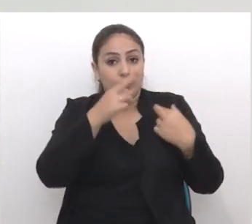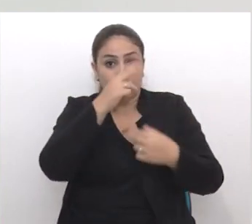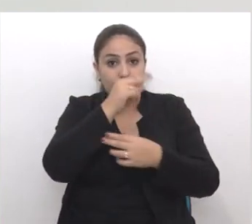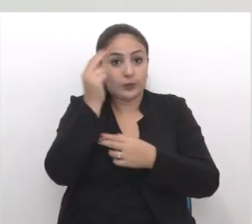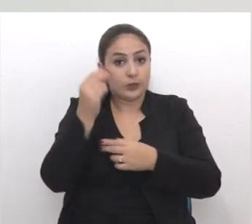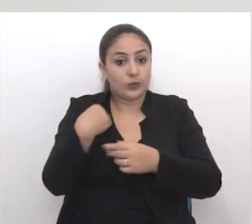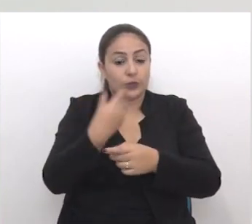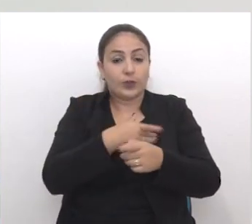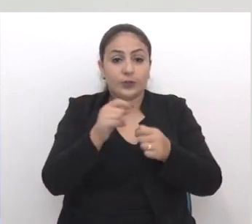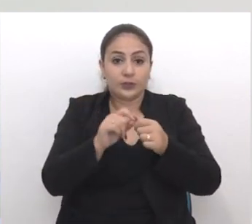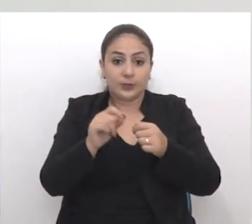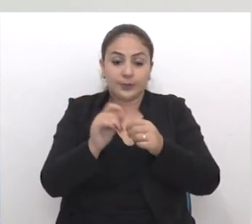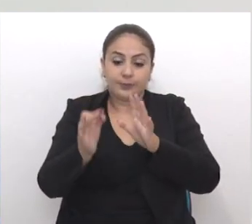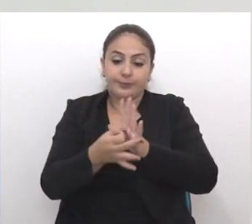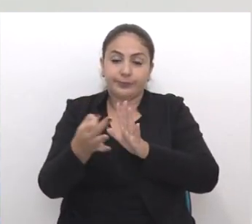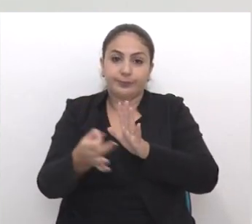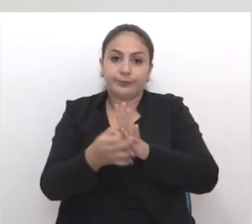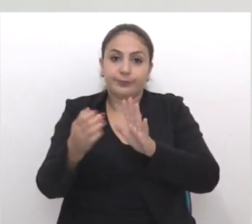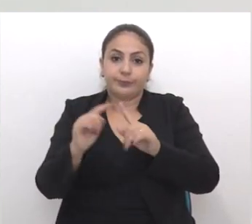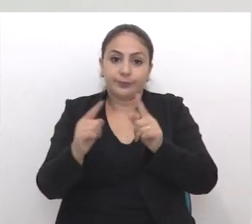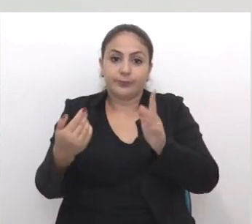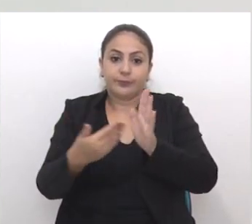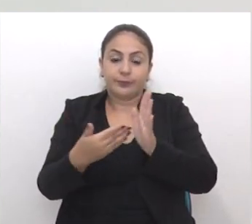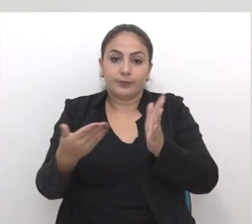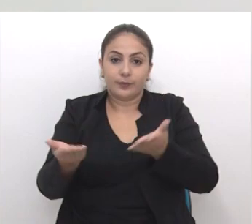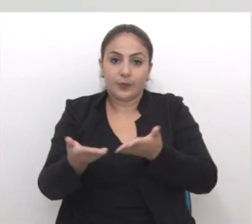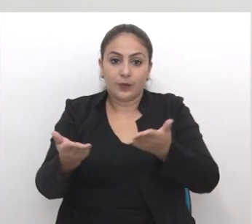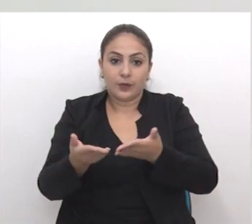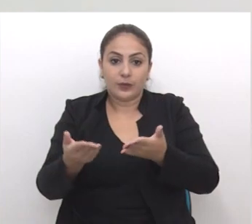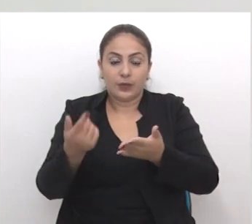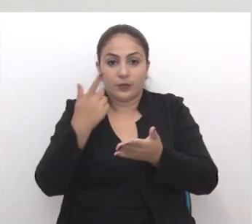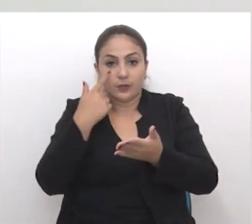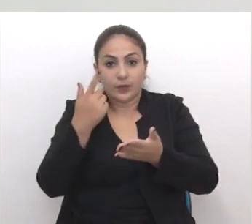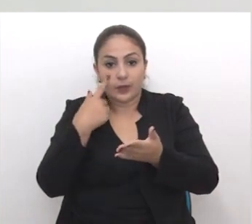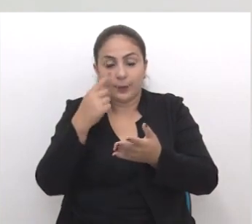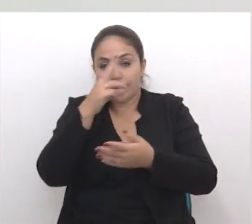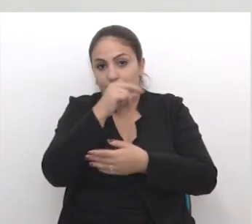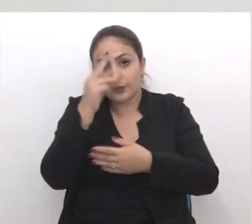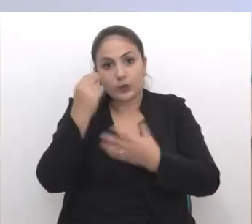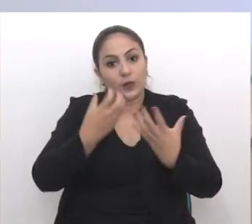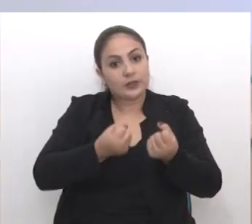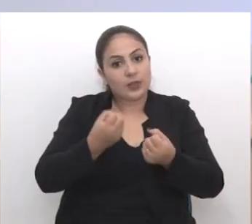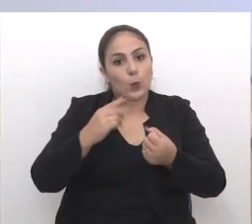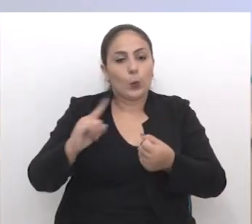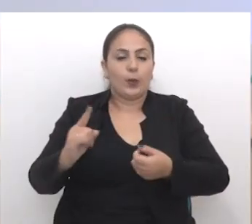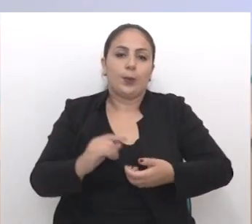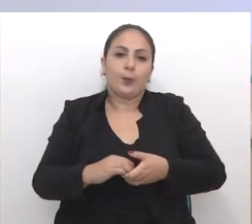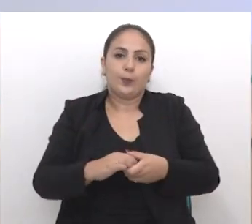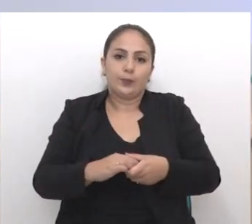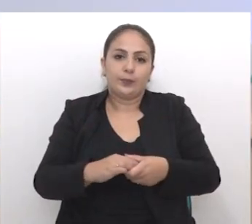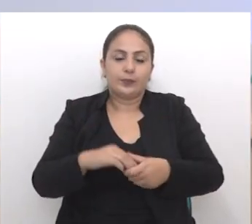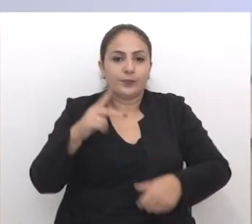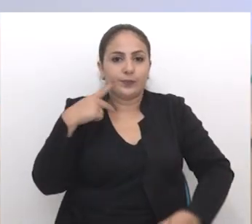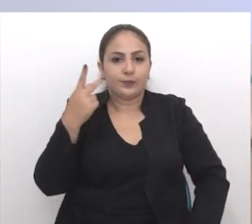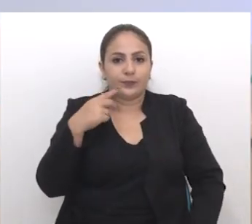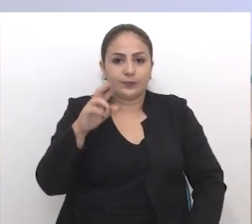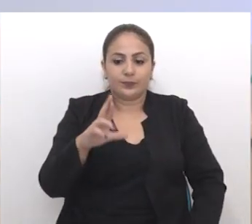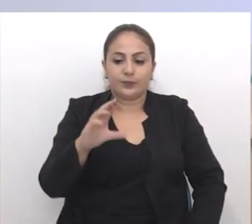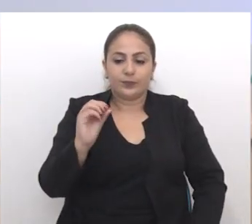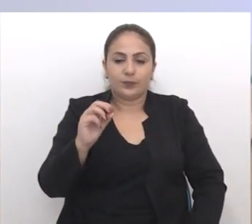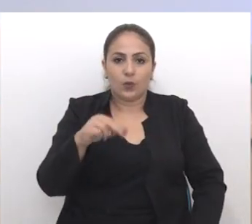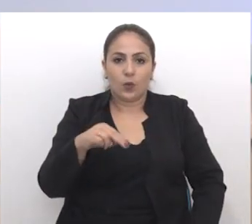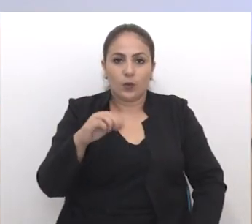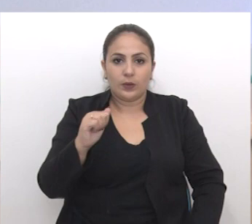Nós fizemos a indicação ao executivo e agora está nas mãos do prefeito aceitar ou não, né? É do vereador Ronaldo Rosa